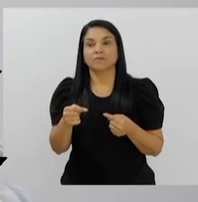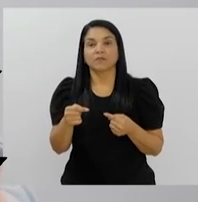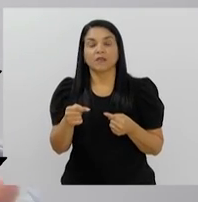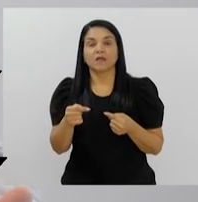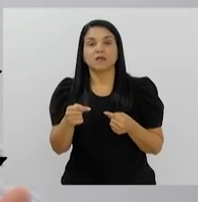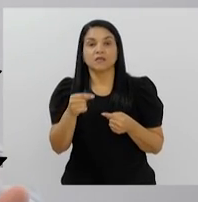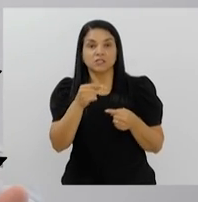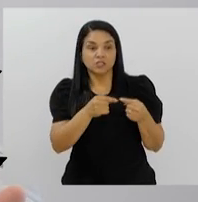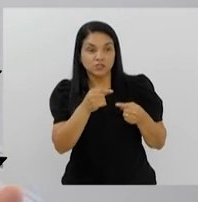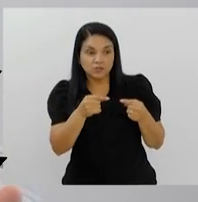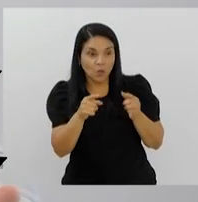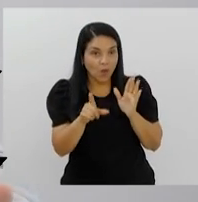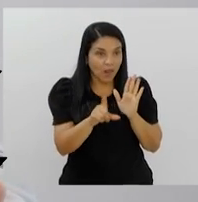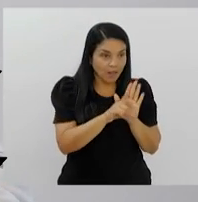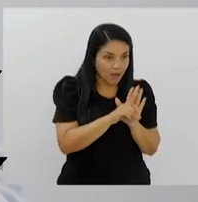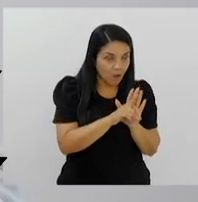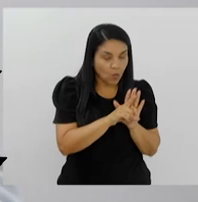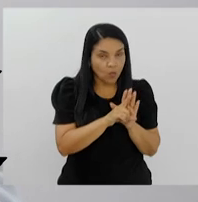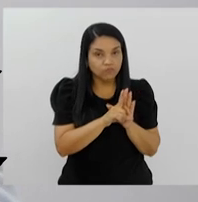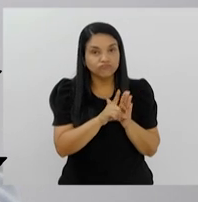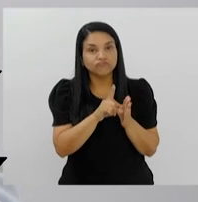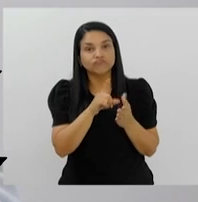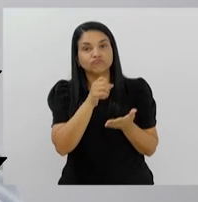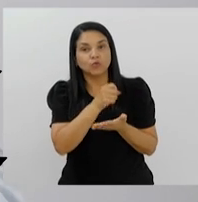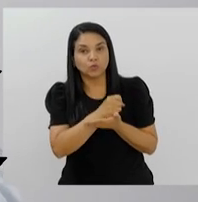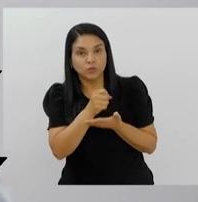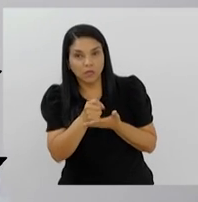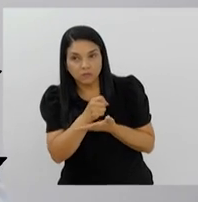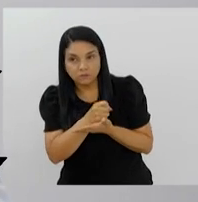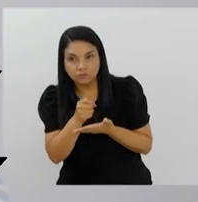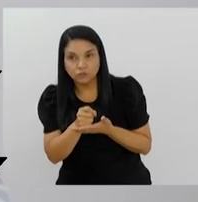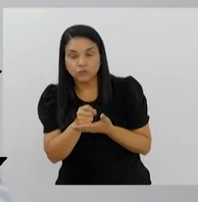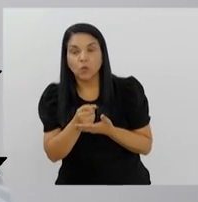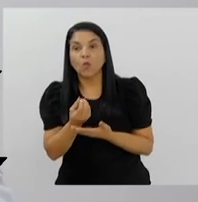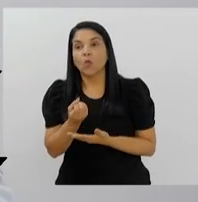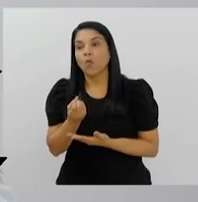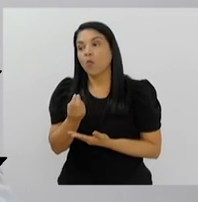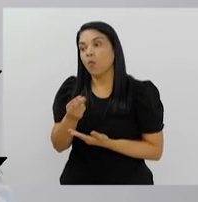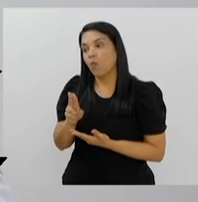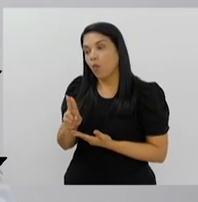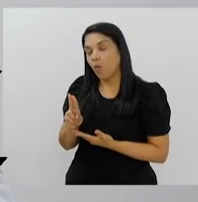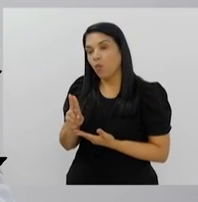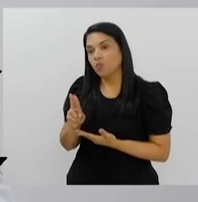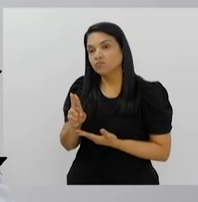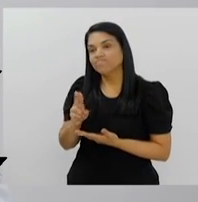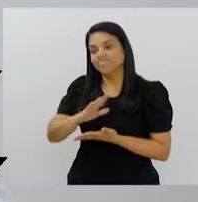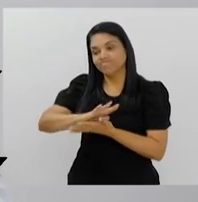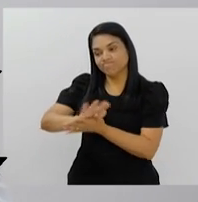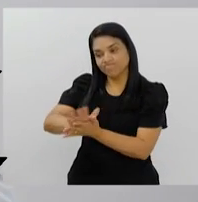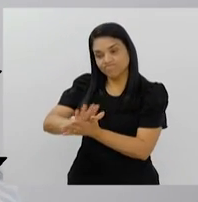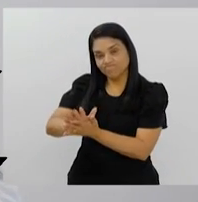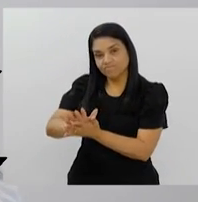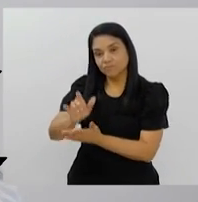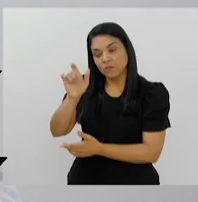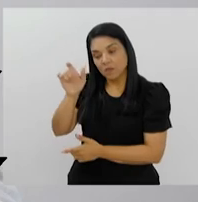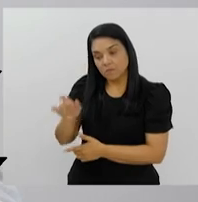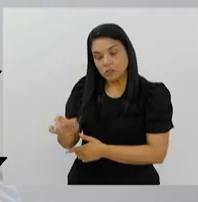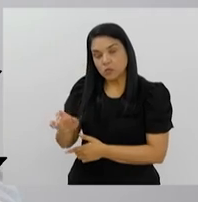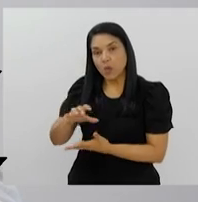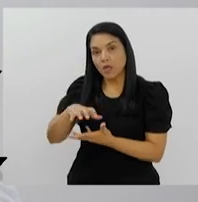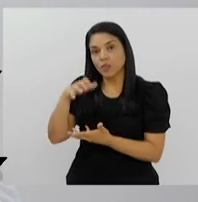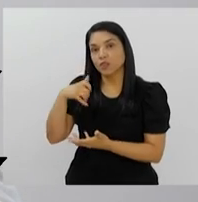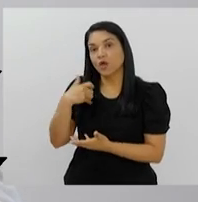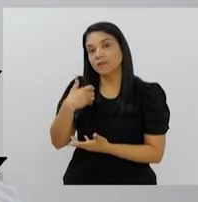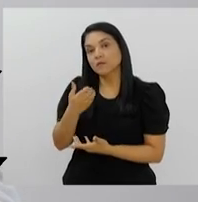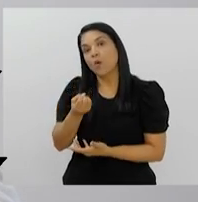legal contratual ou a gente vai discutir a discriminação com relação a uma pessoa idosa uma criança